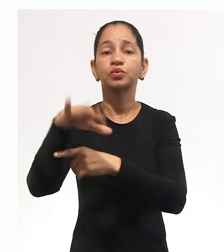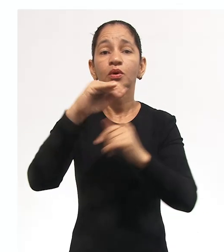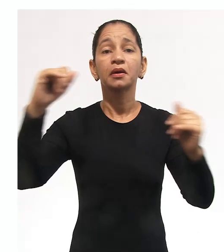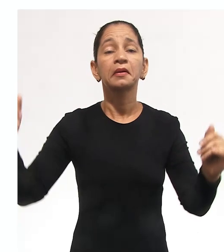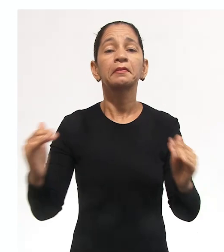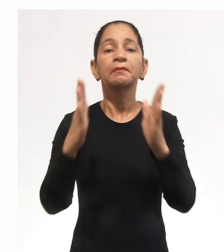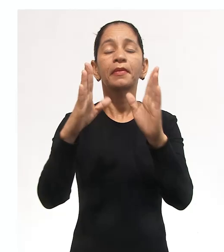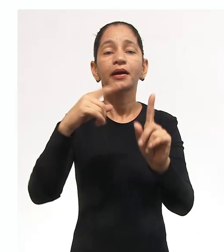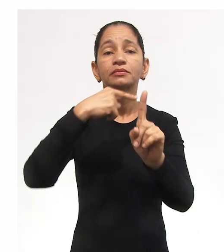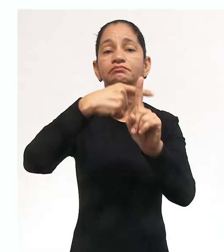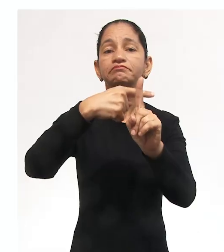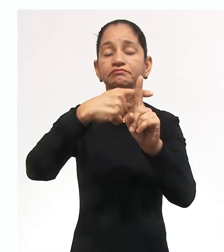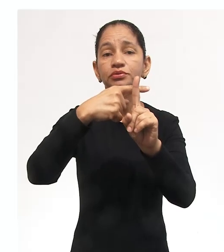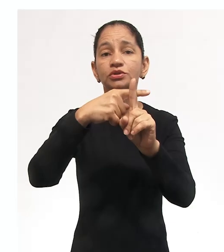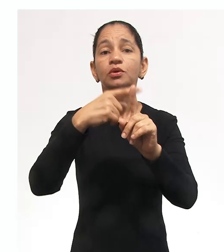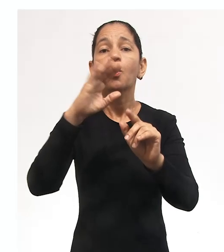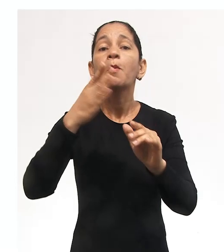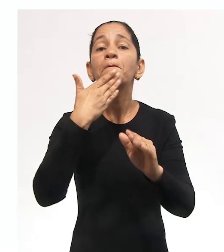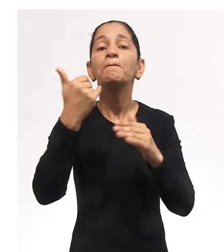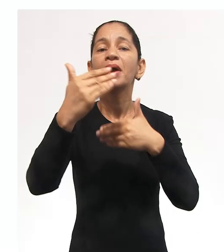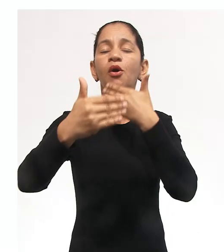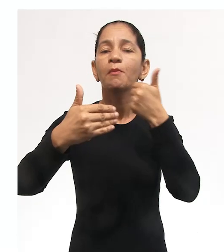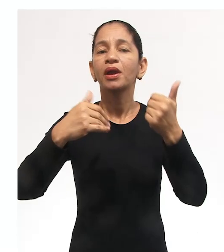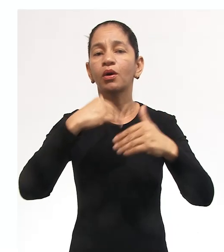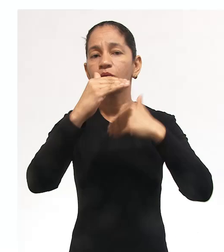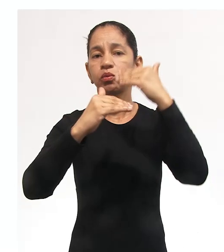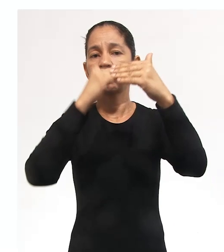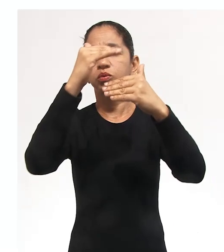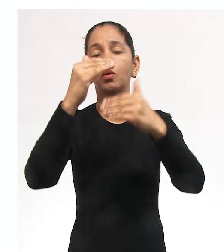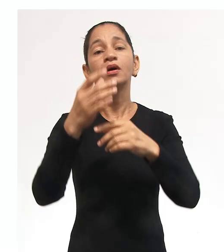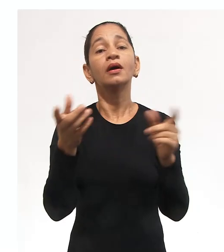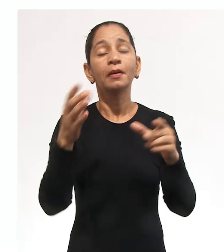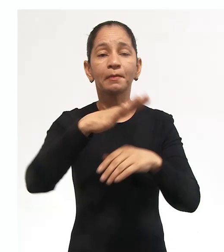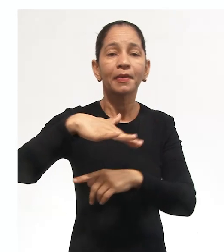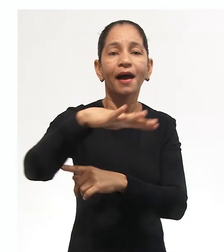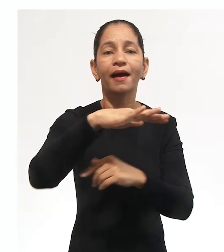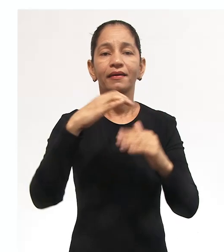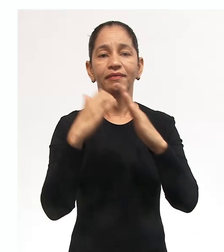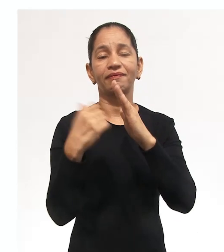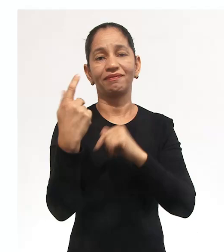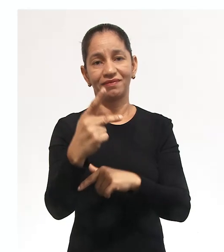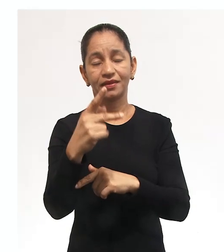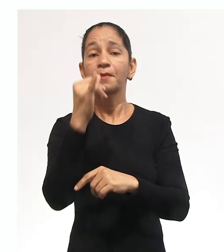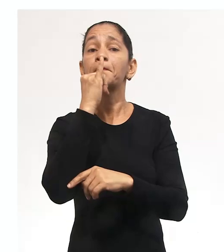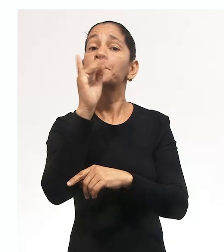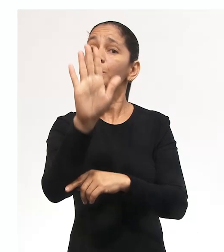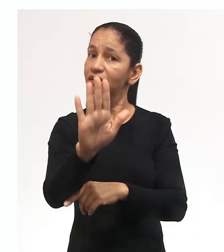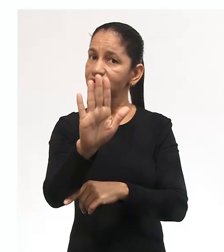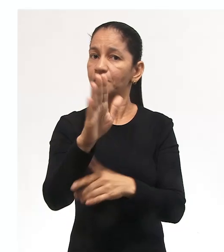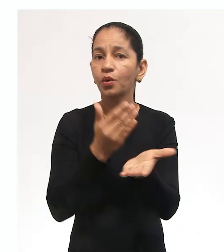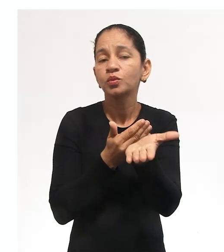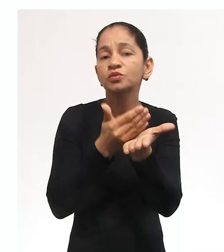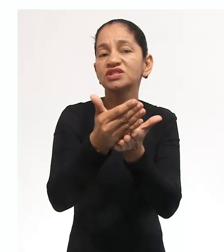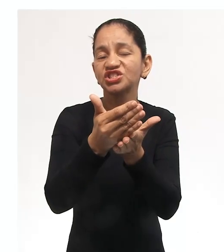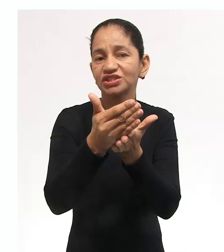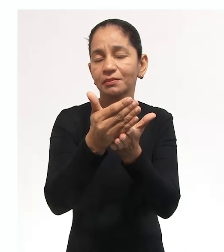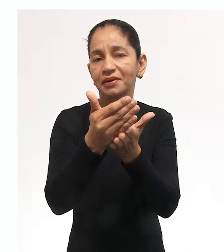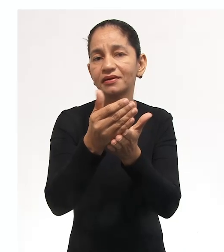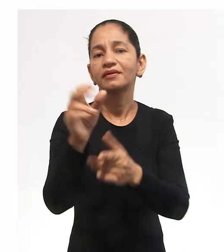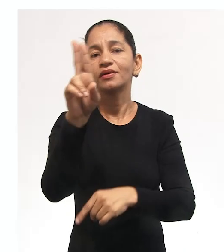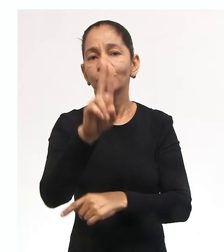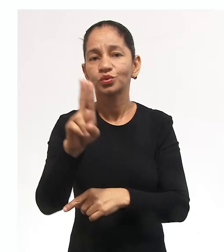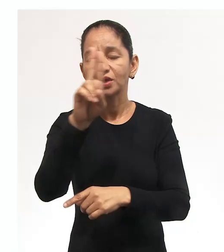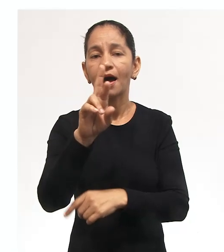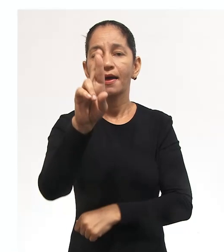potenciais impactos positivos, né? Seria trazer isso para o documento. Um exemplo, a adoção de um